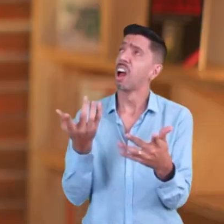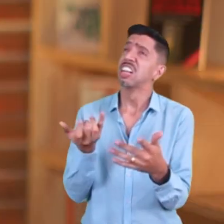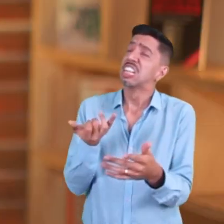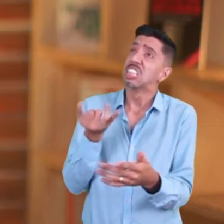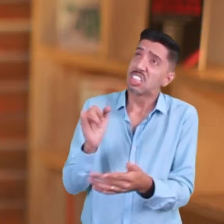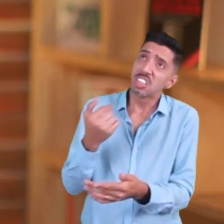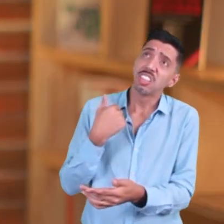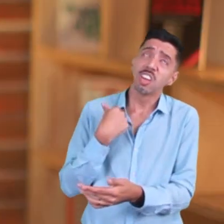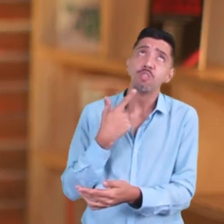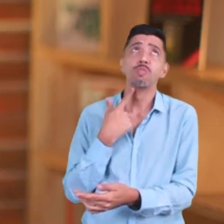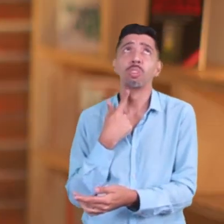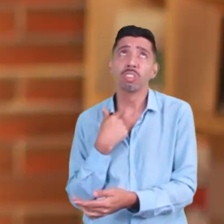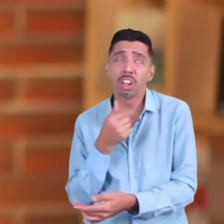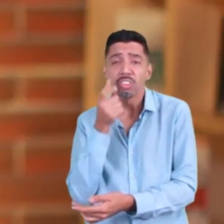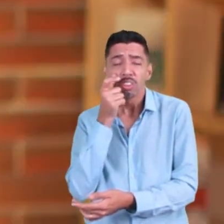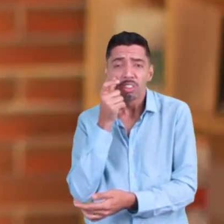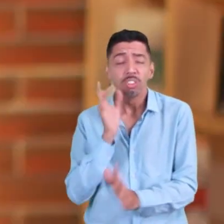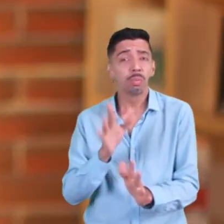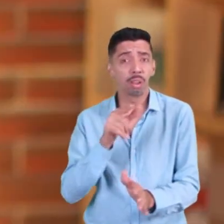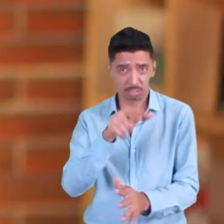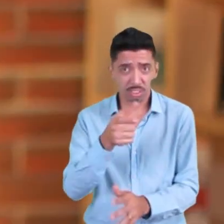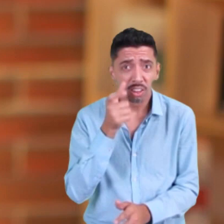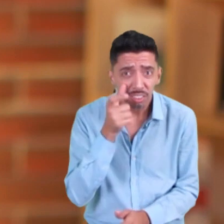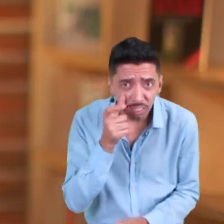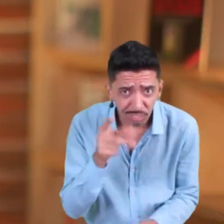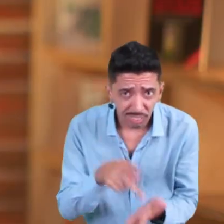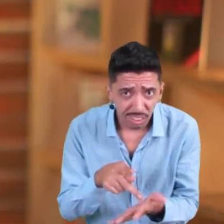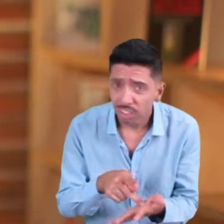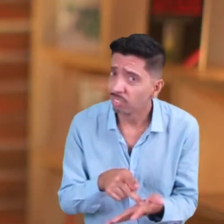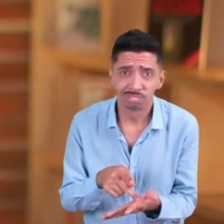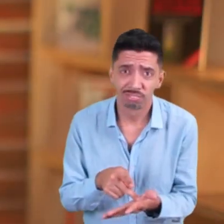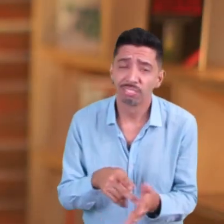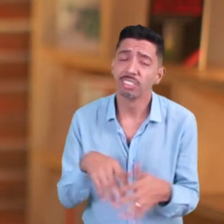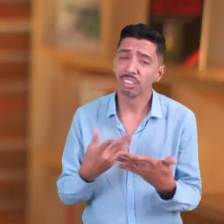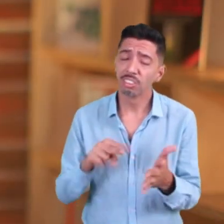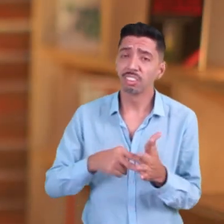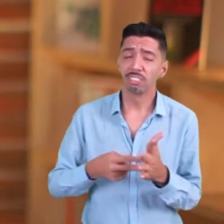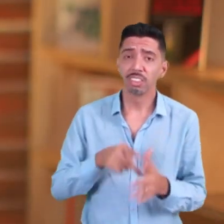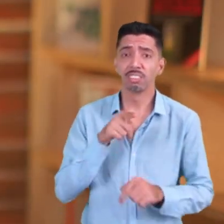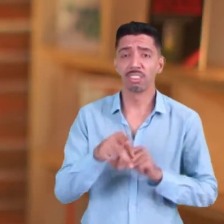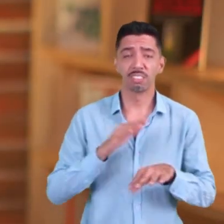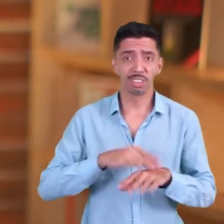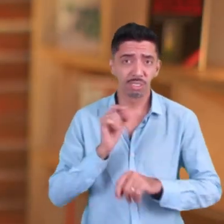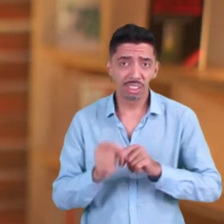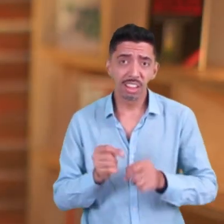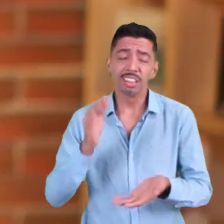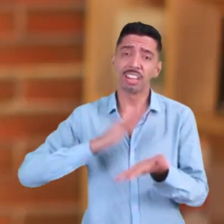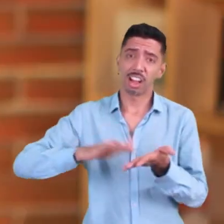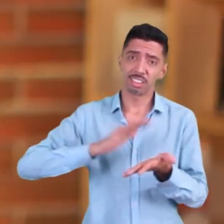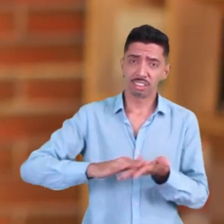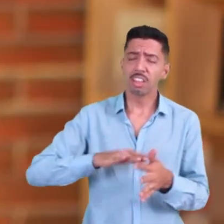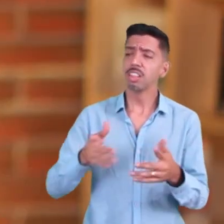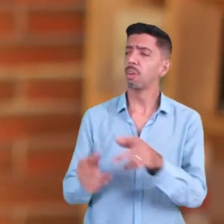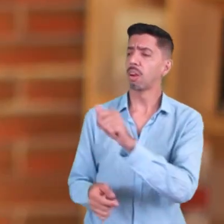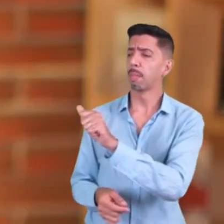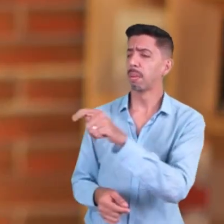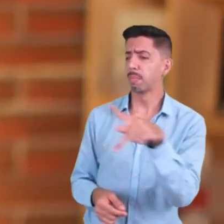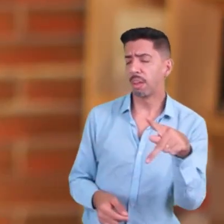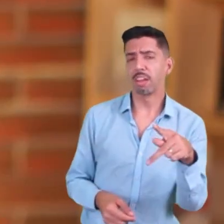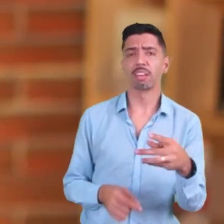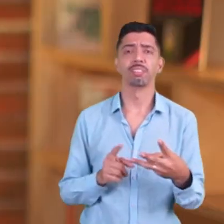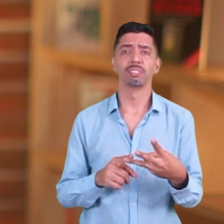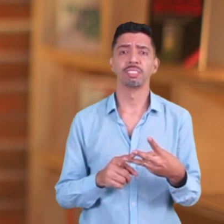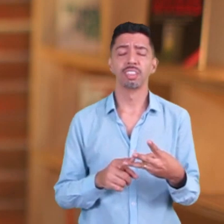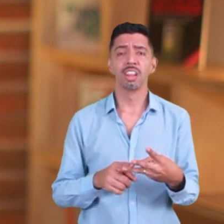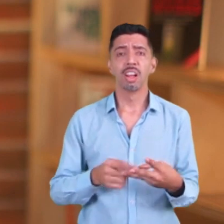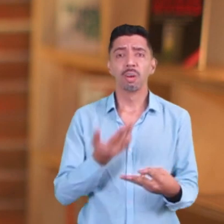esteja realmente pensando, vai que eu queira assistir, mas eu não assisto. Desperdício. Ou seja, eu estou em